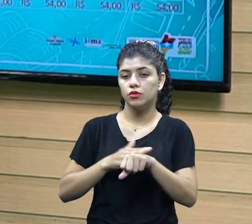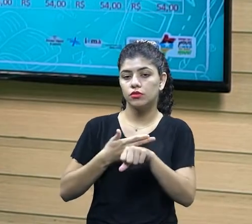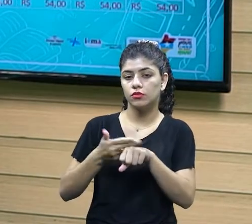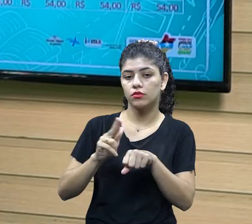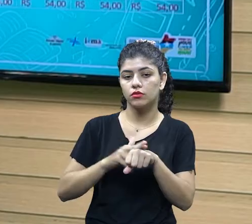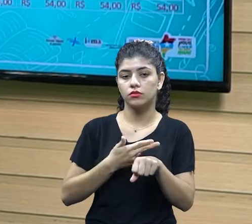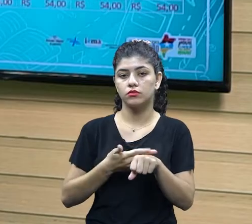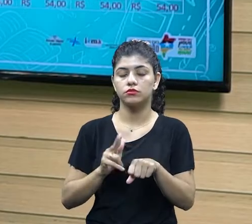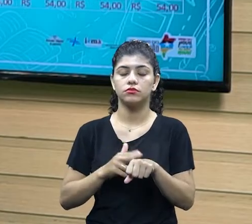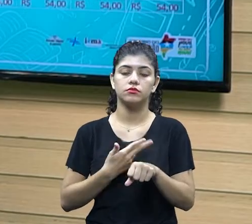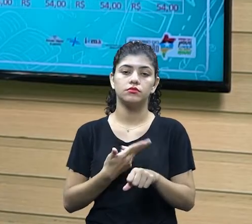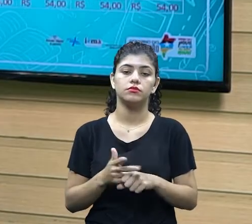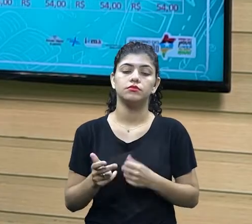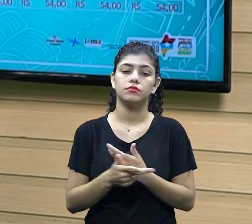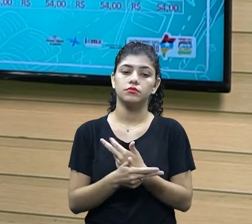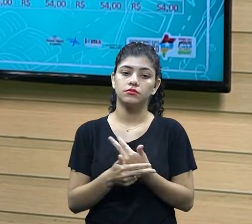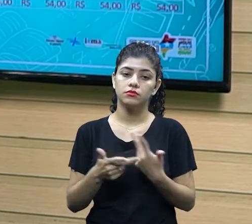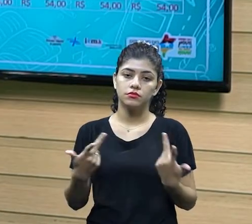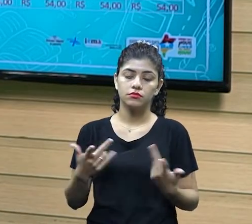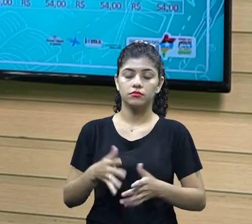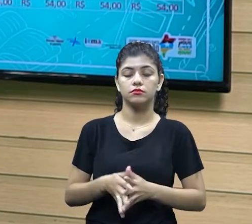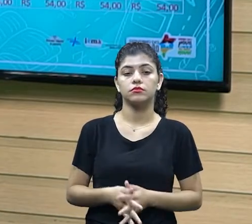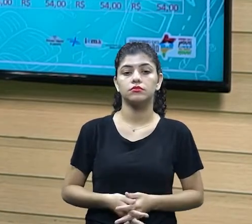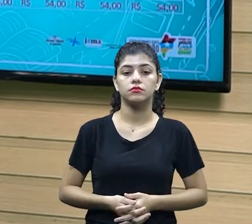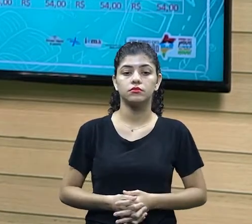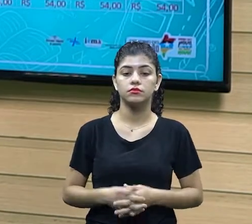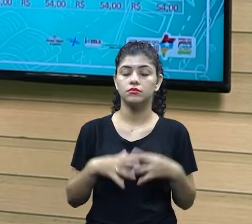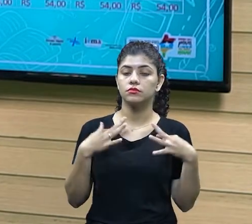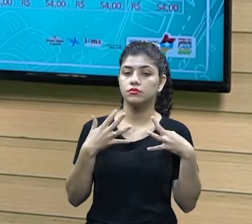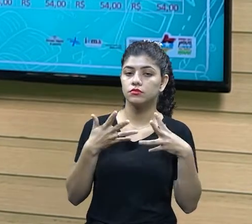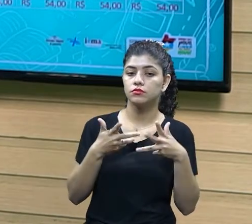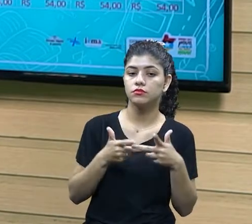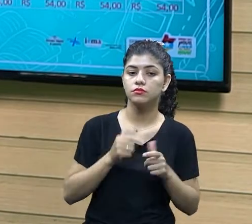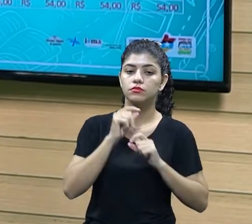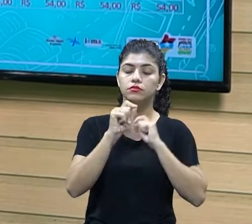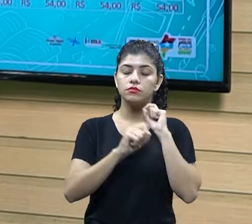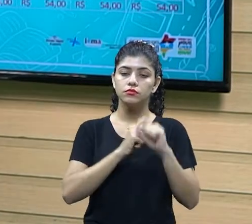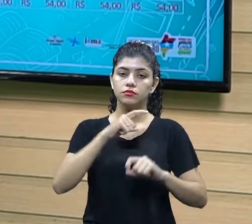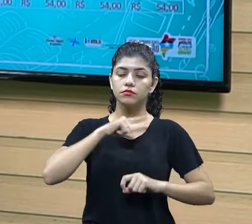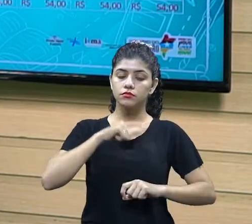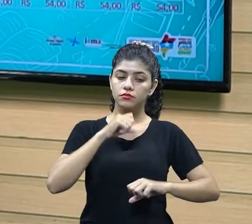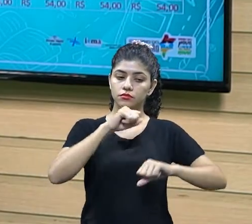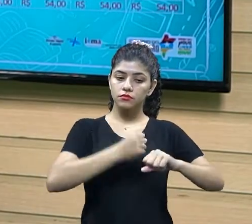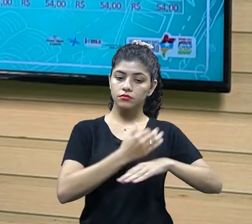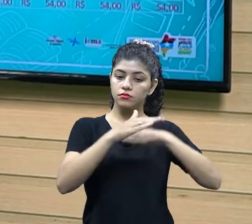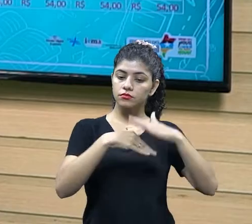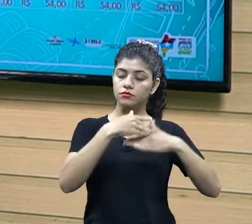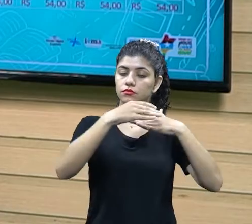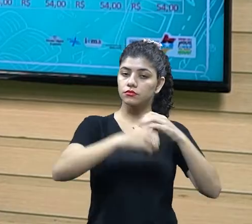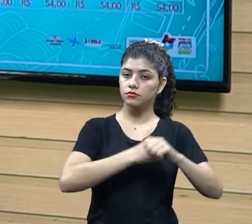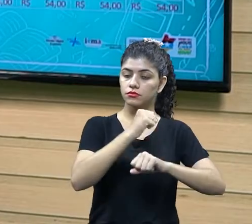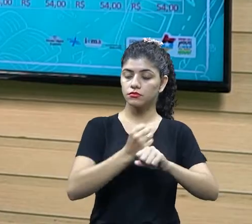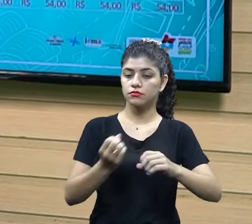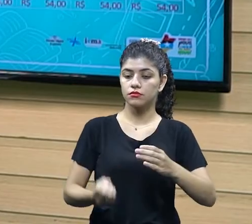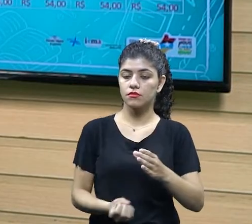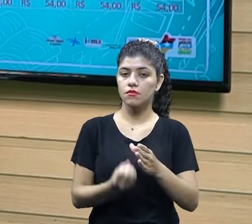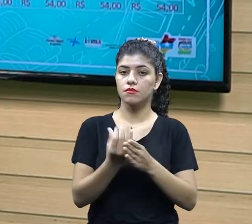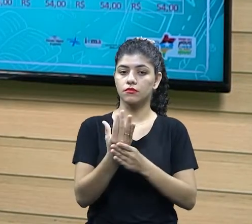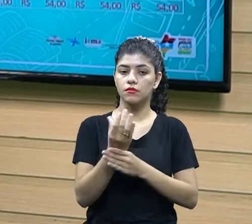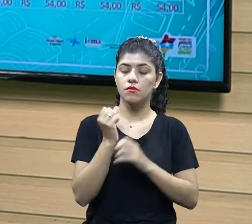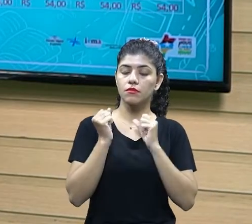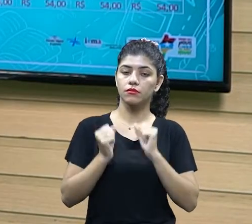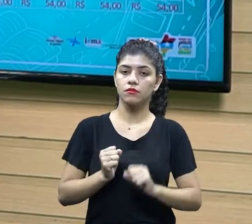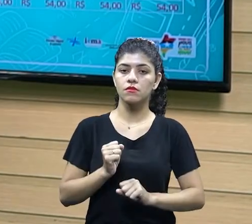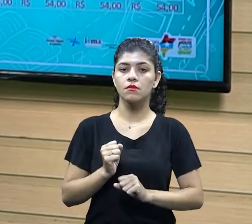chocolate, essências, chantilly. Então tudo aquilo que envolve o processo de fabricação de bolos e tortas, a gente